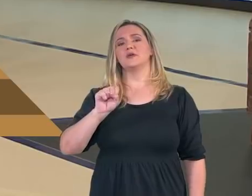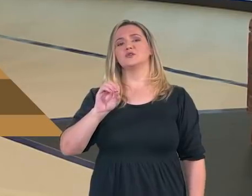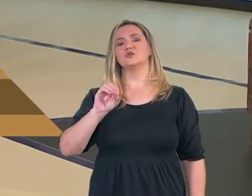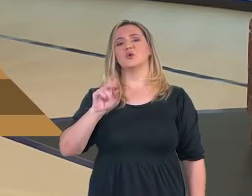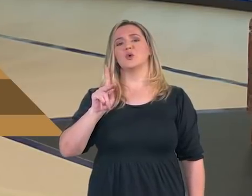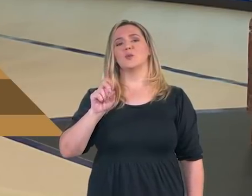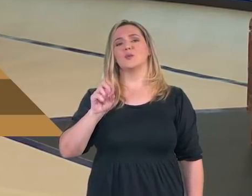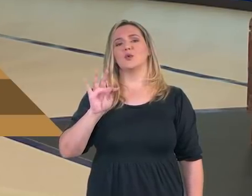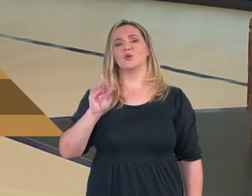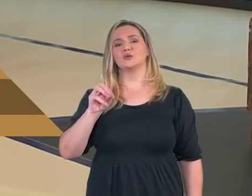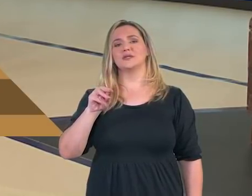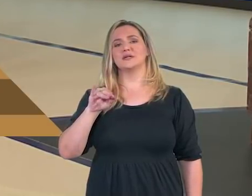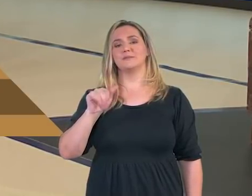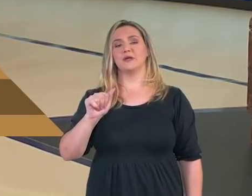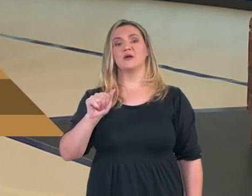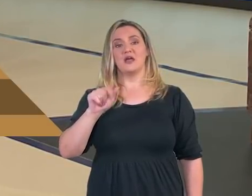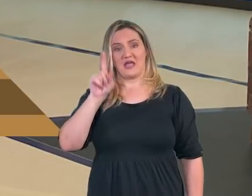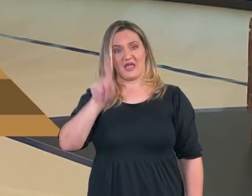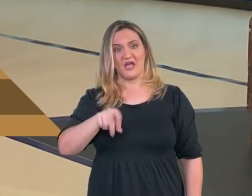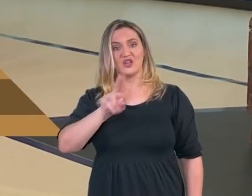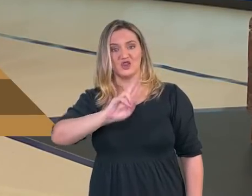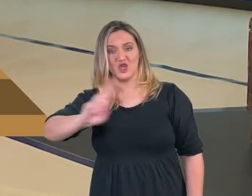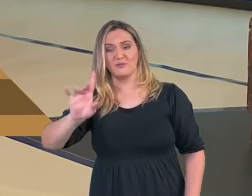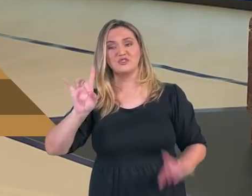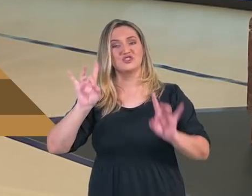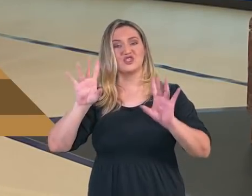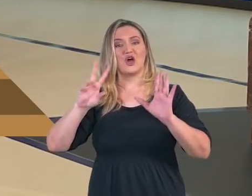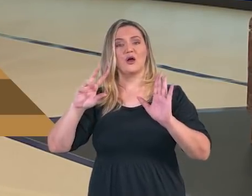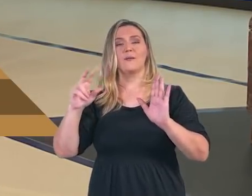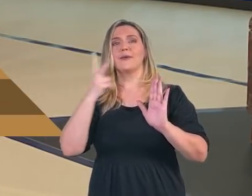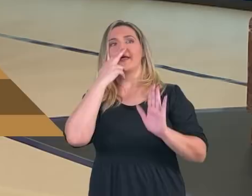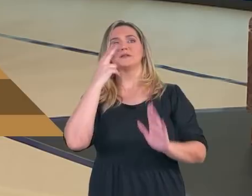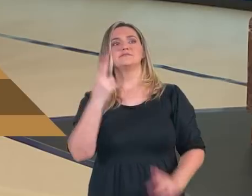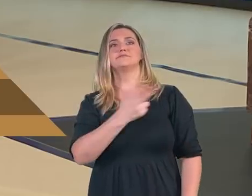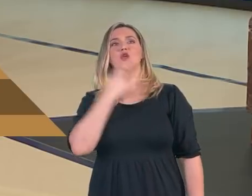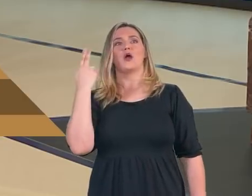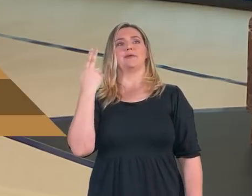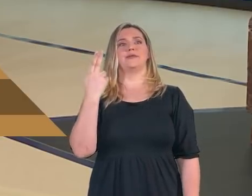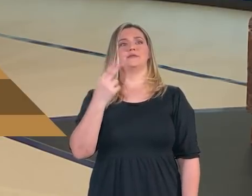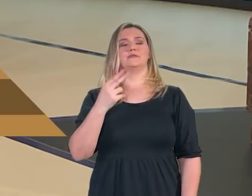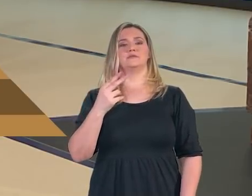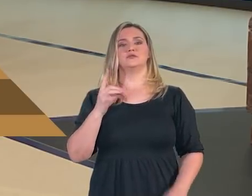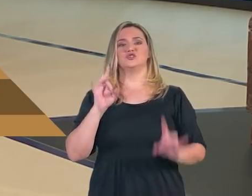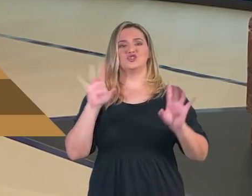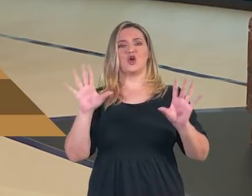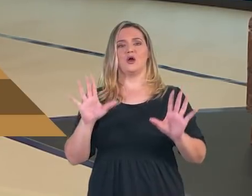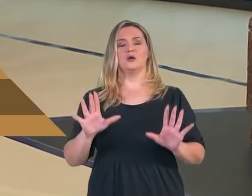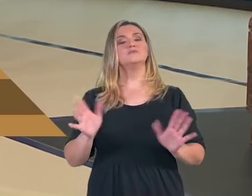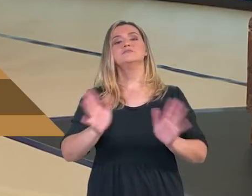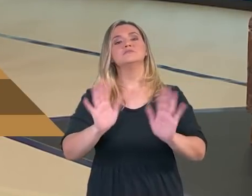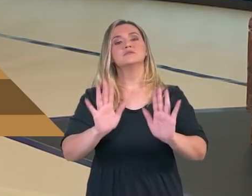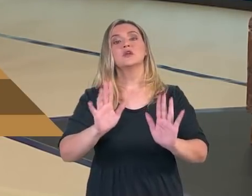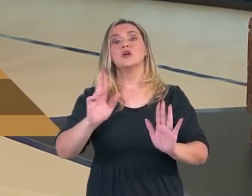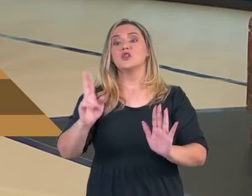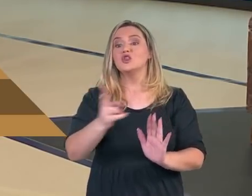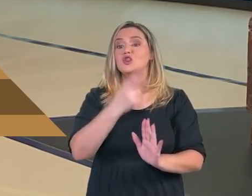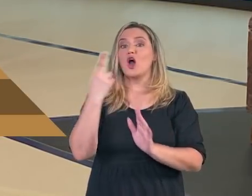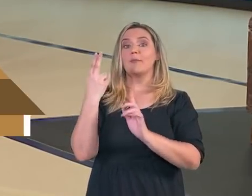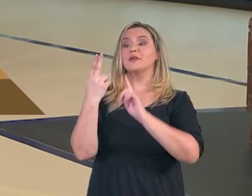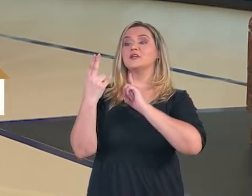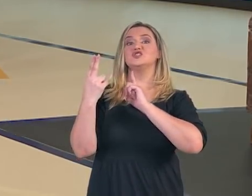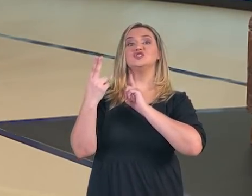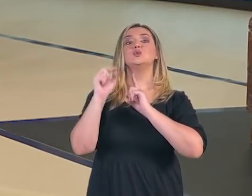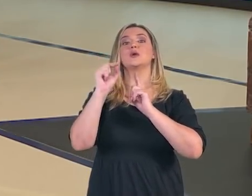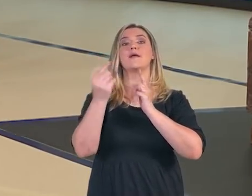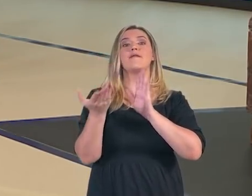apenas rótulos sociais pelos quais os indivíduos são distinguidos, não. Os nomes transmitem